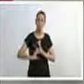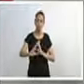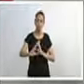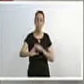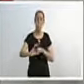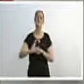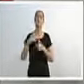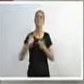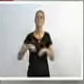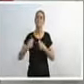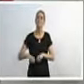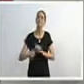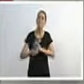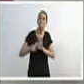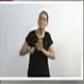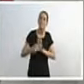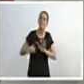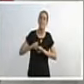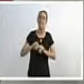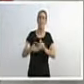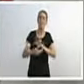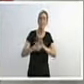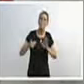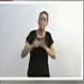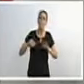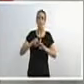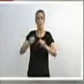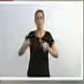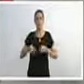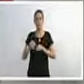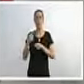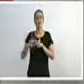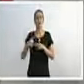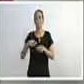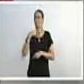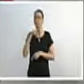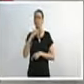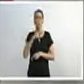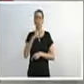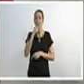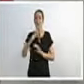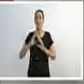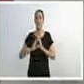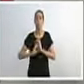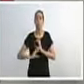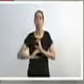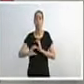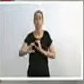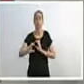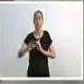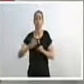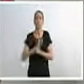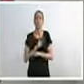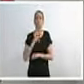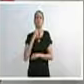assoriada, tem muita areia, muito barro que está trancando a saída dos próprios esgotos, enfim, e águas que